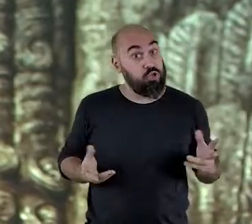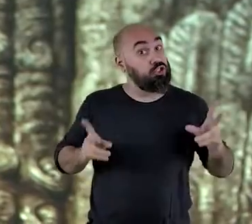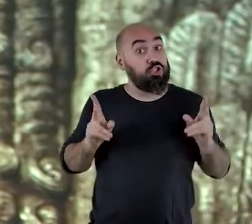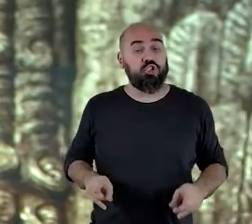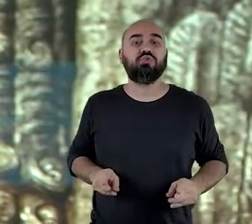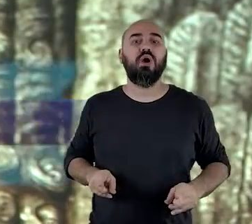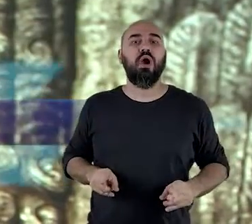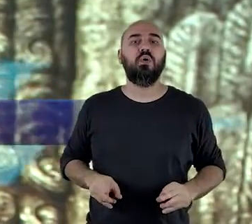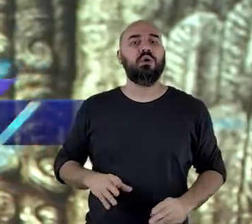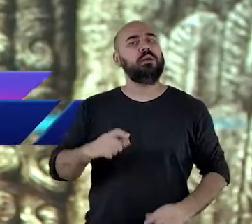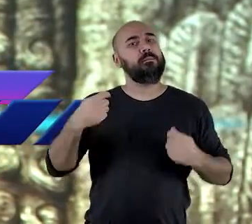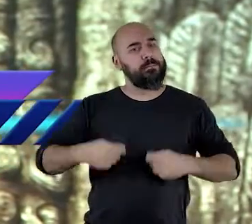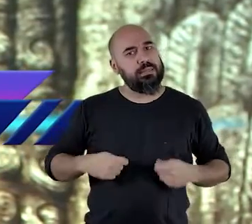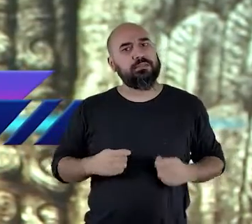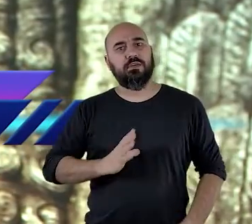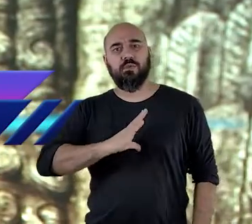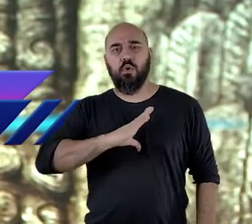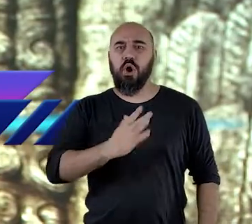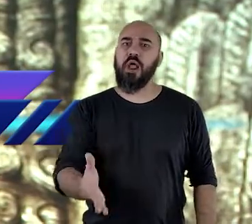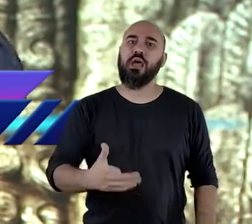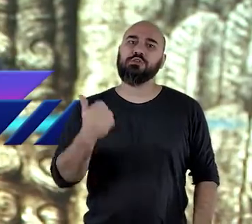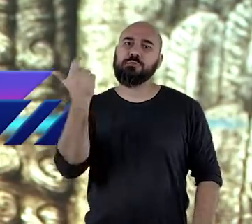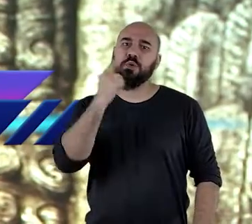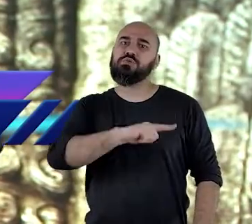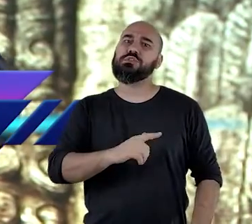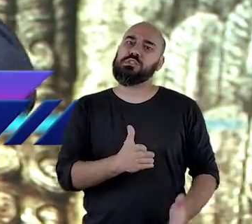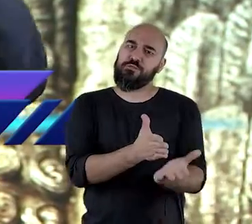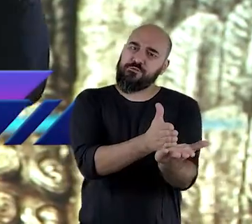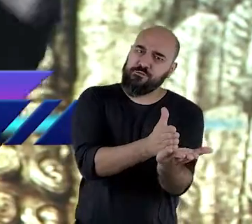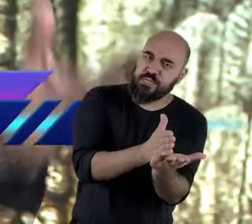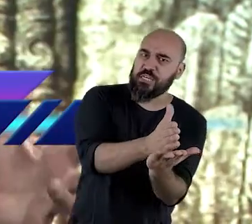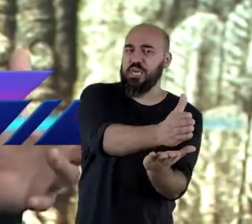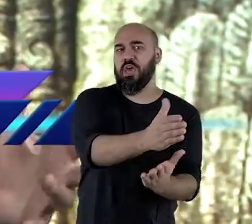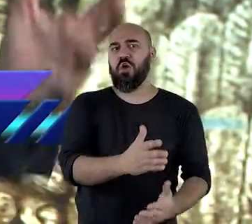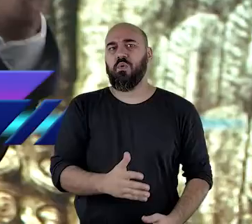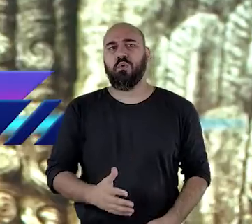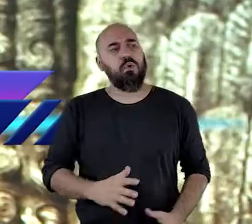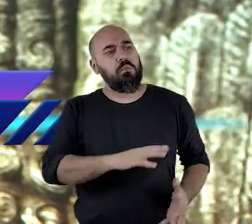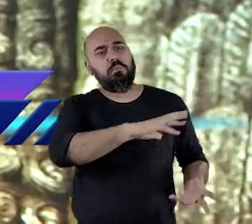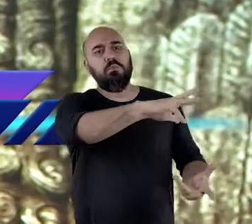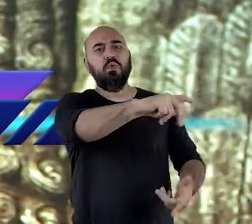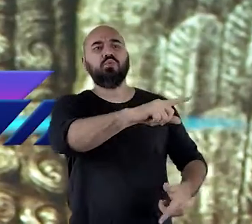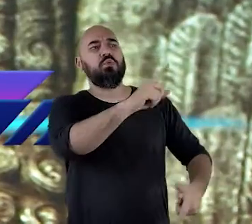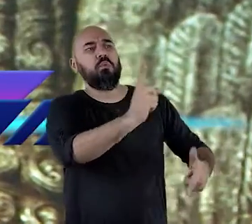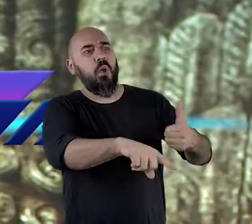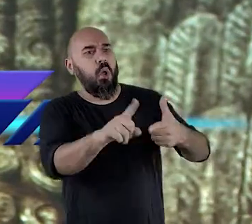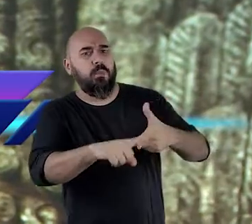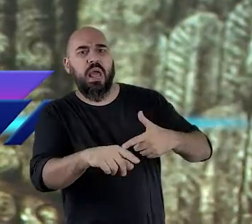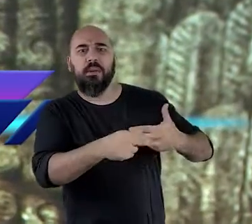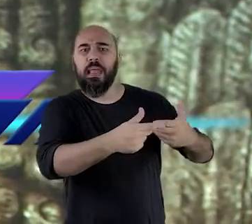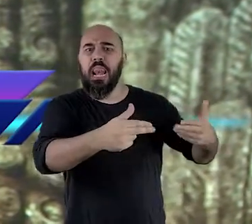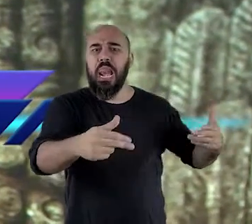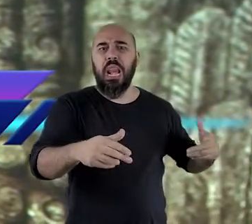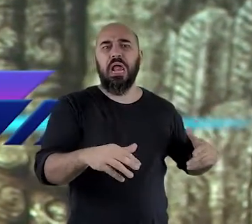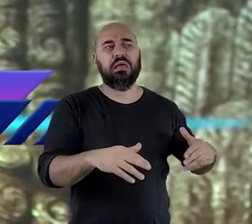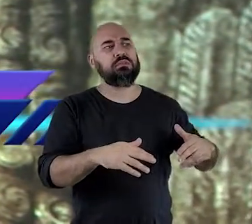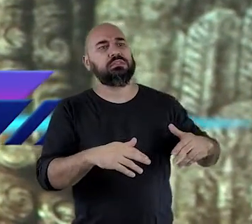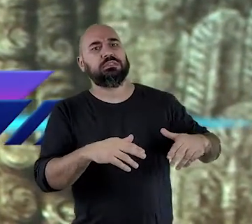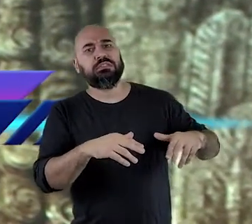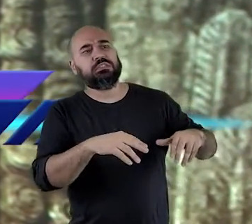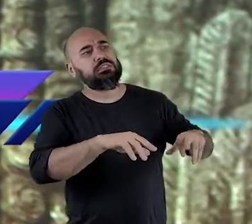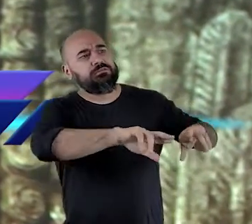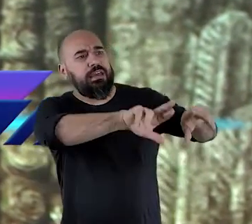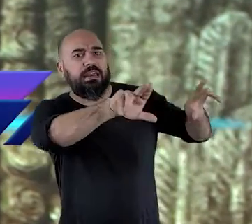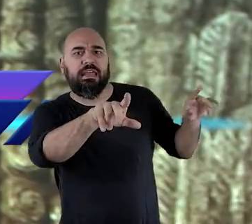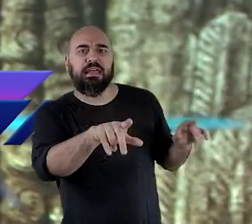fim, coragem para ser diferente em um mundo onde quase todos são iguais. Este será o